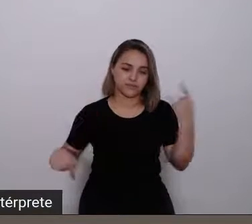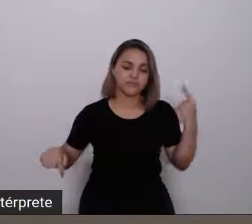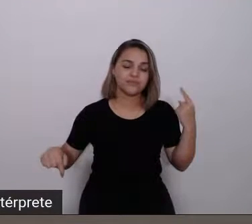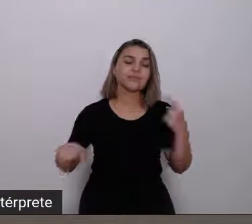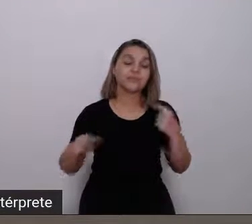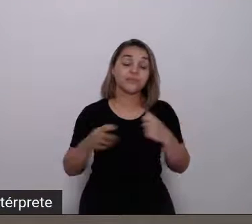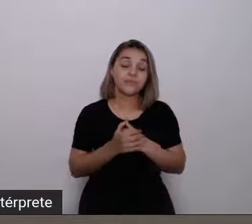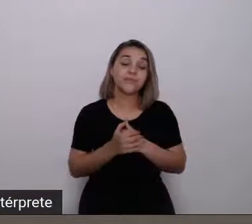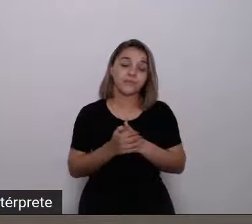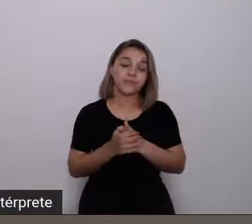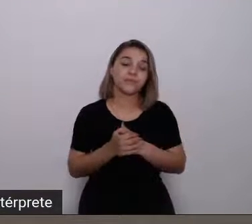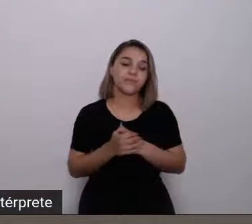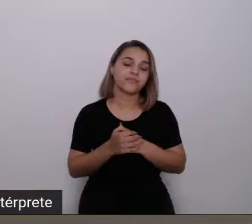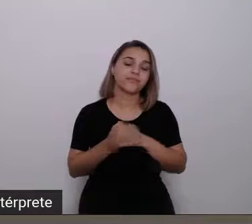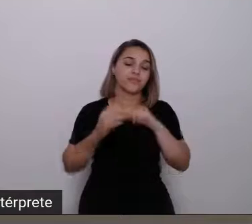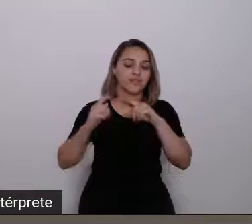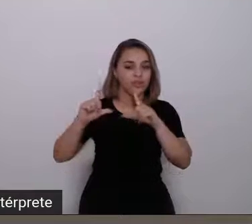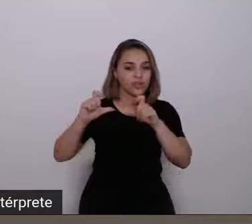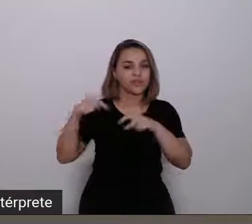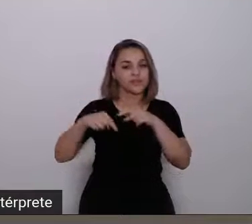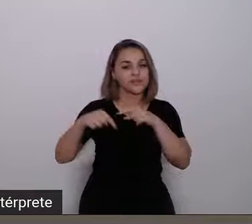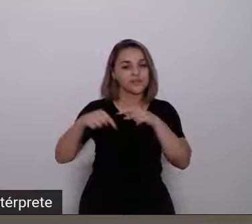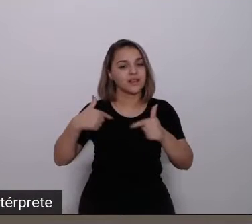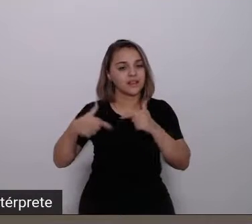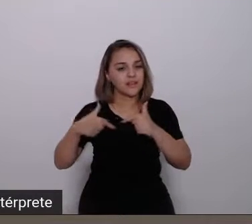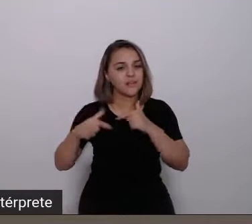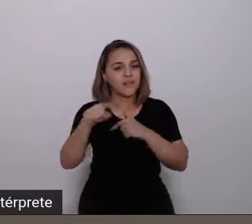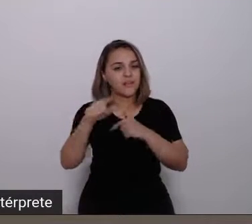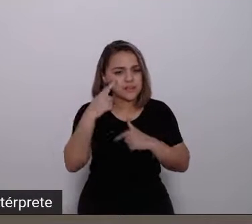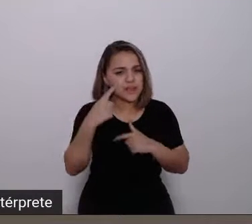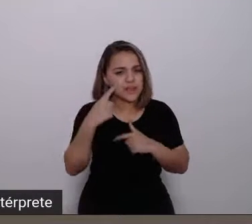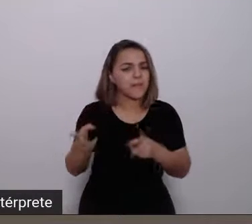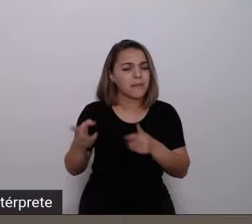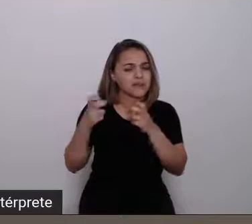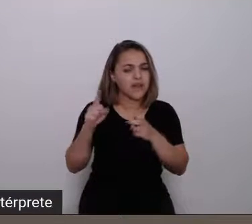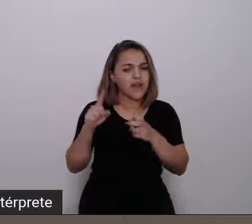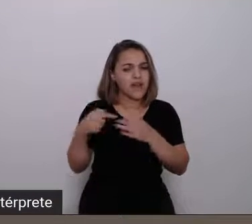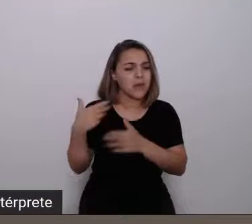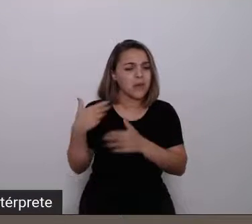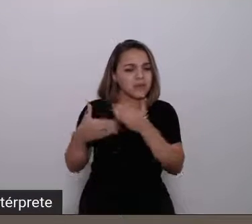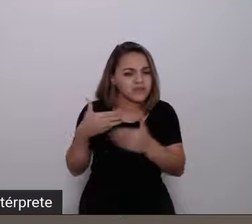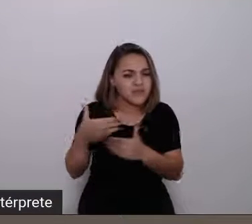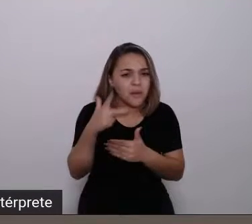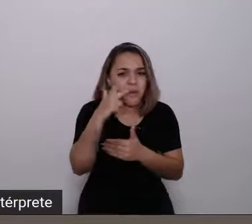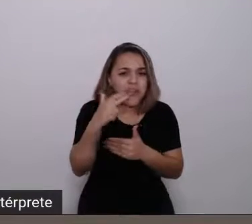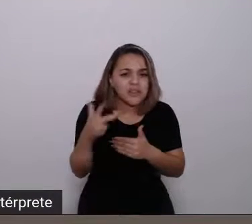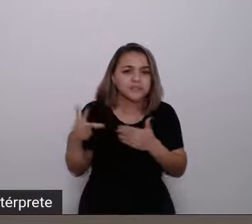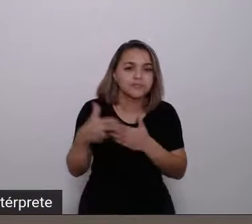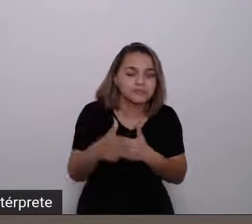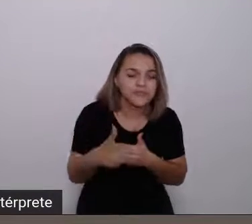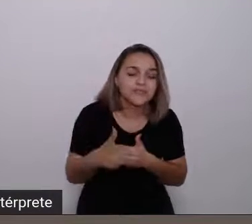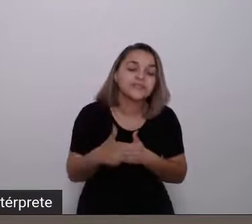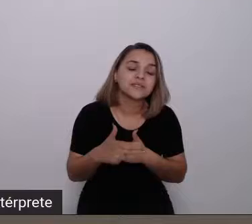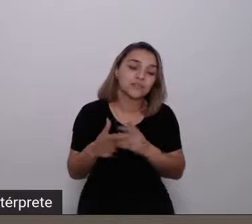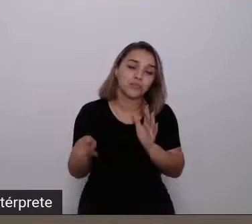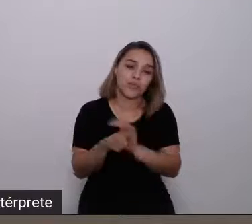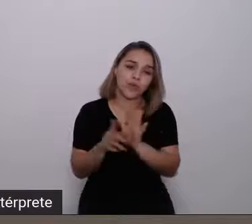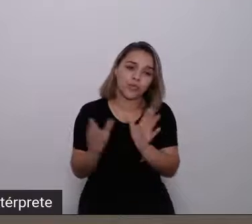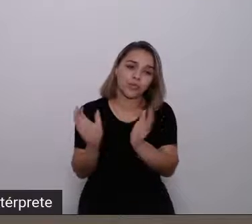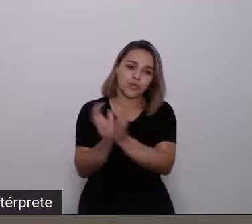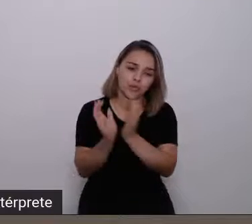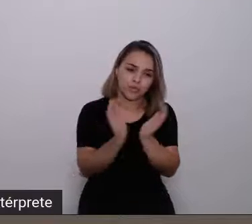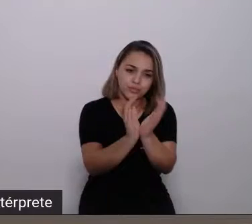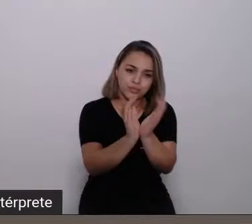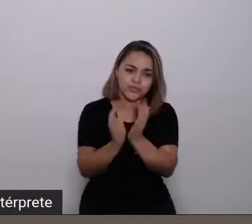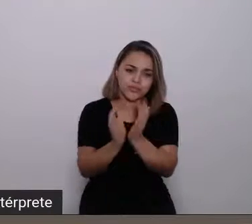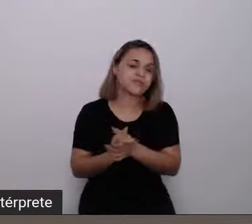né? Você vê isso como um processo assim, de rompimento geral desses blocos? Eu acho que eu não vejo dessa